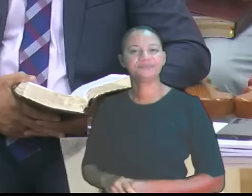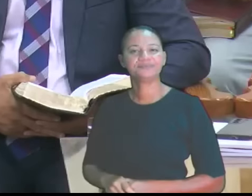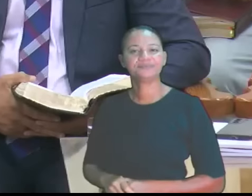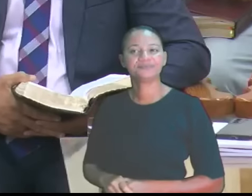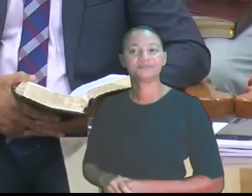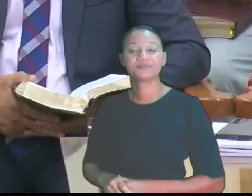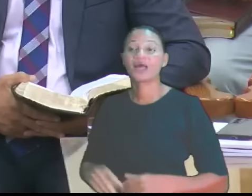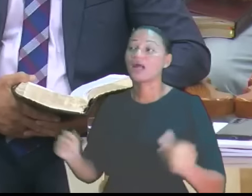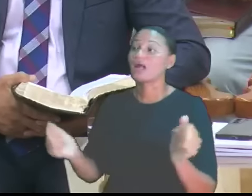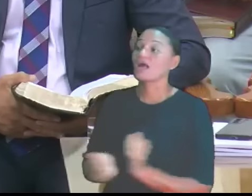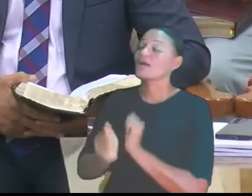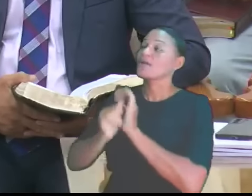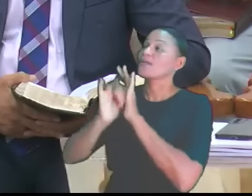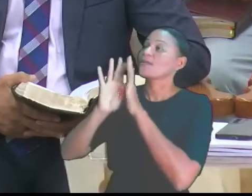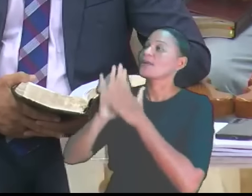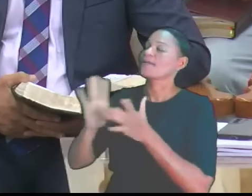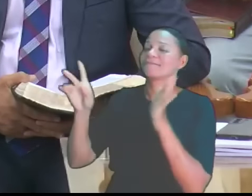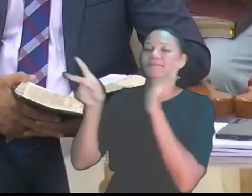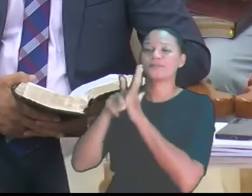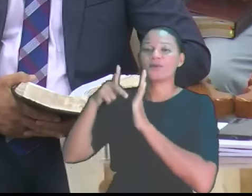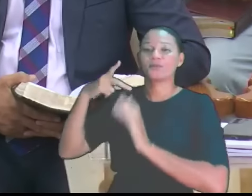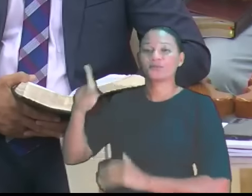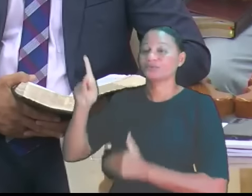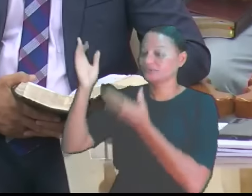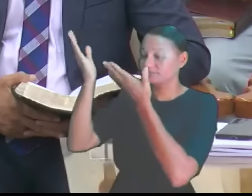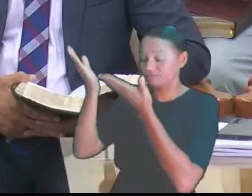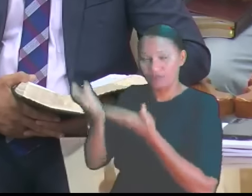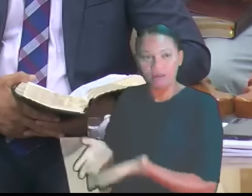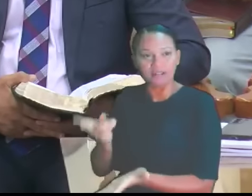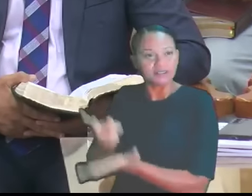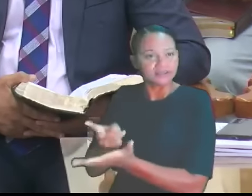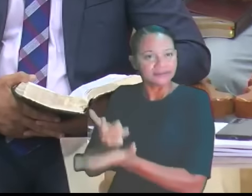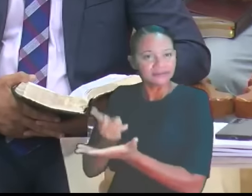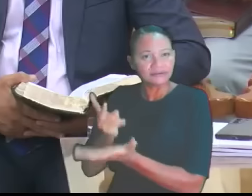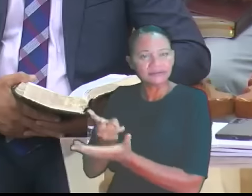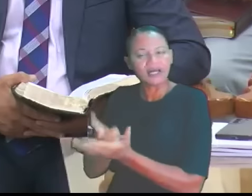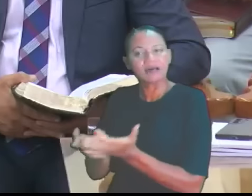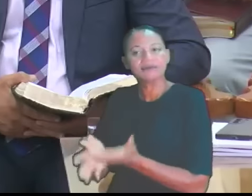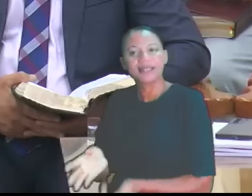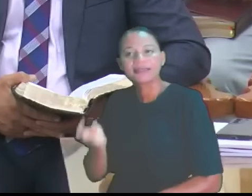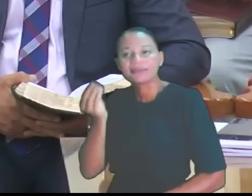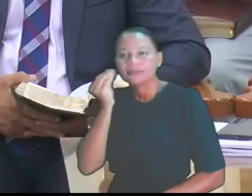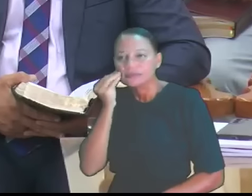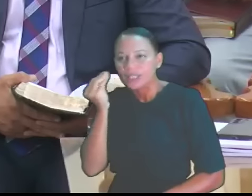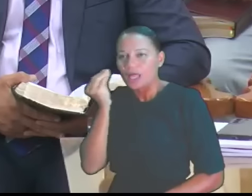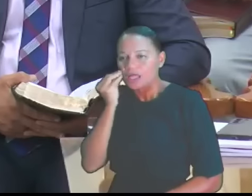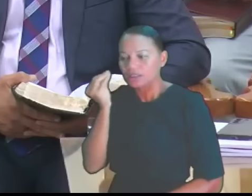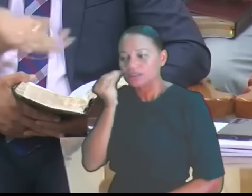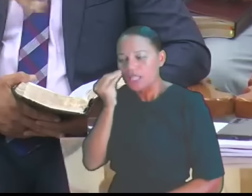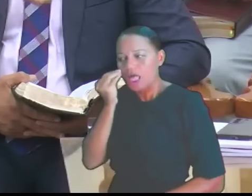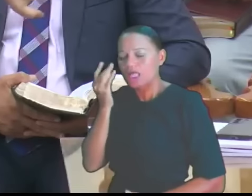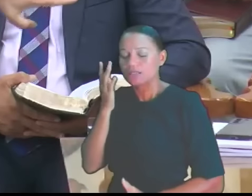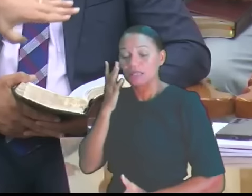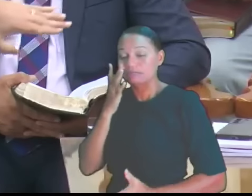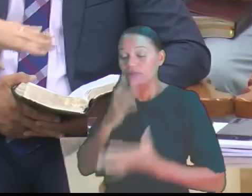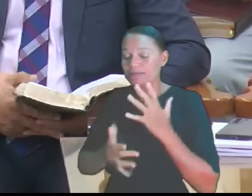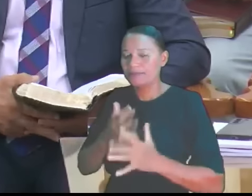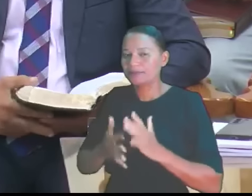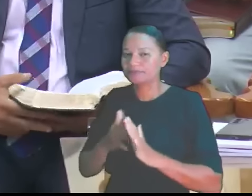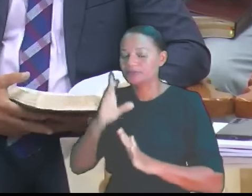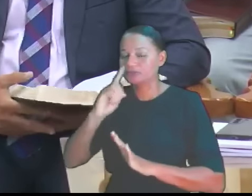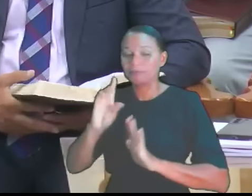A glória é dele. Todas as vezes que alguém tenta ofuscar a glória, Deus diz, sai para